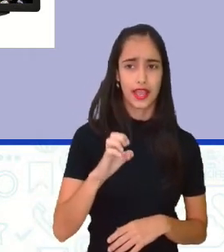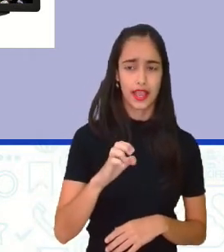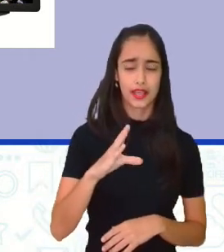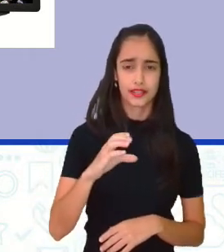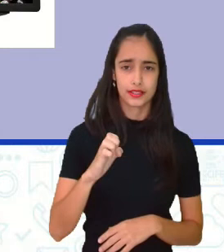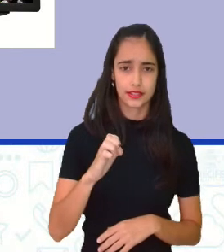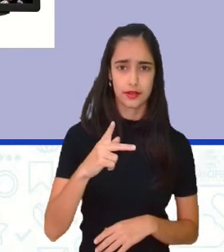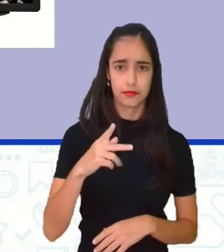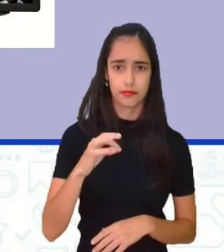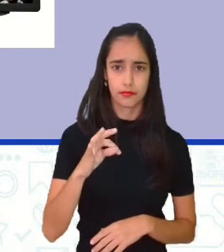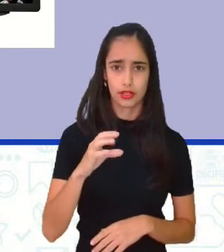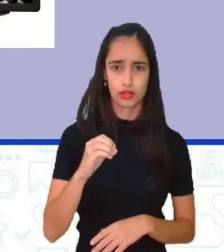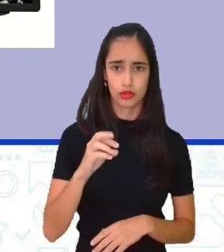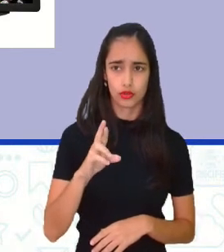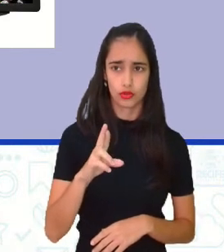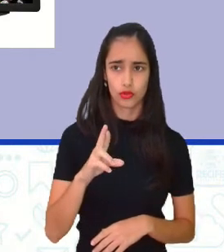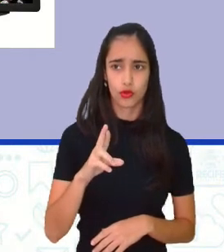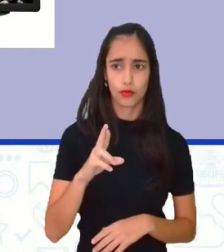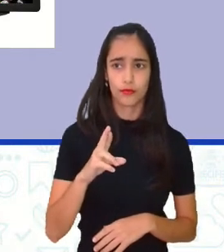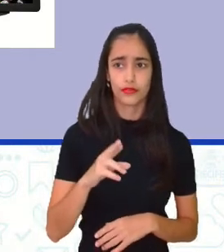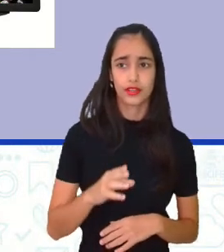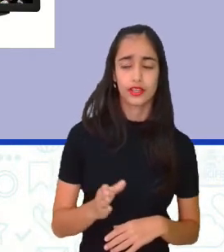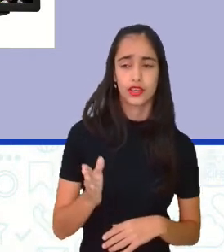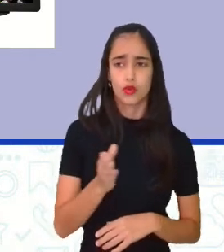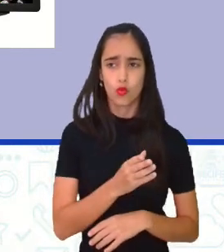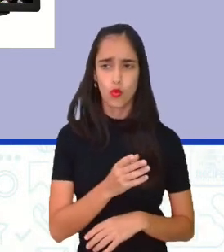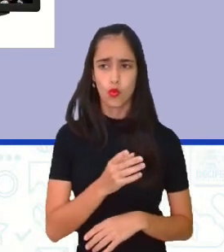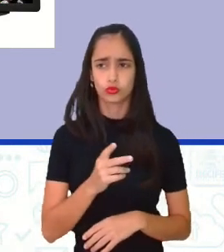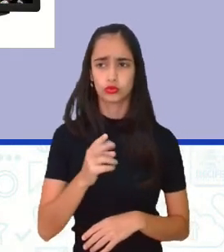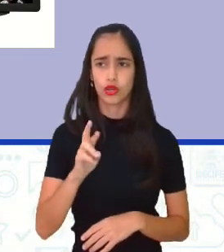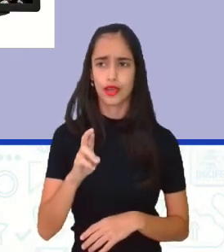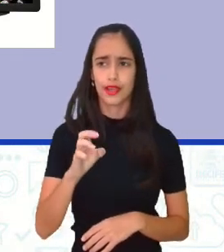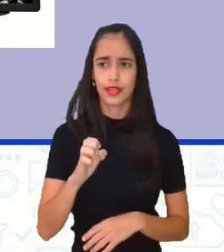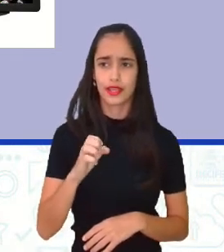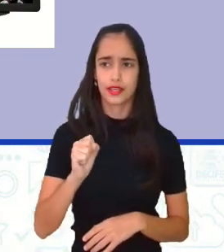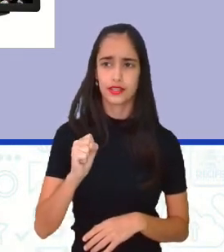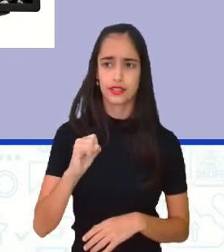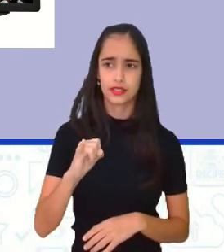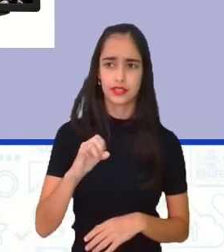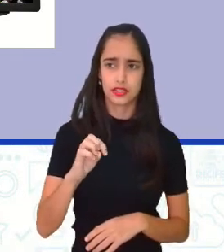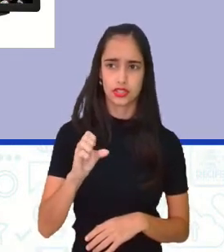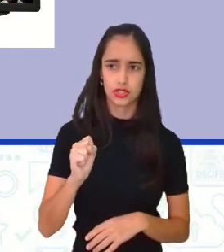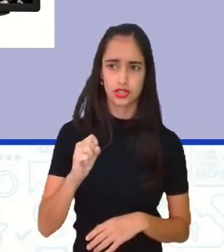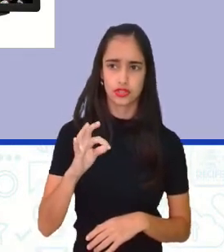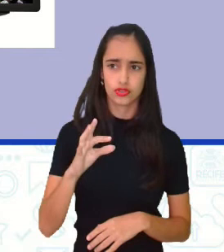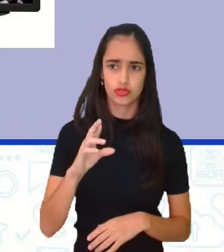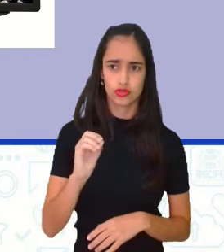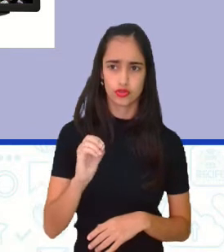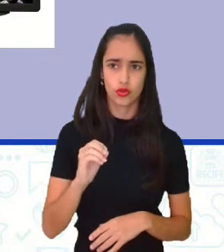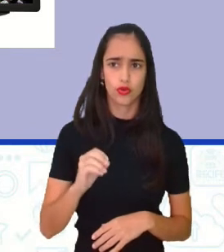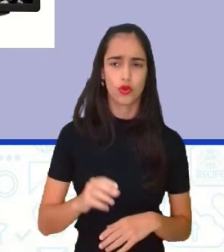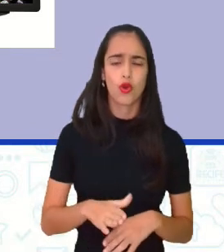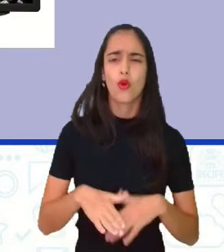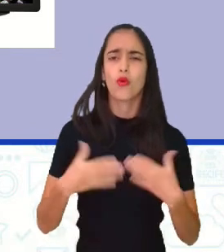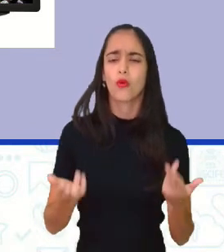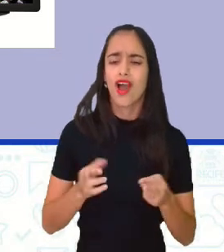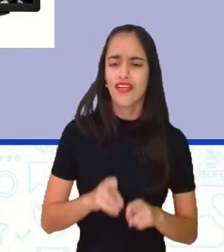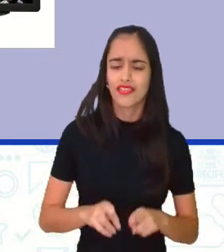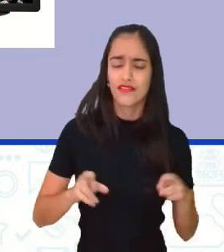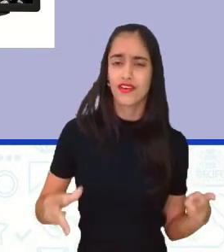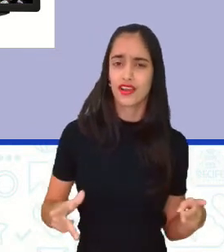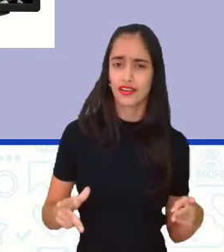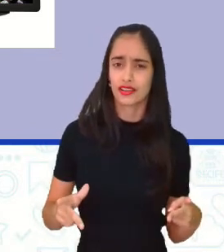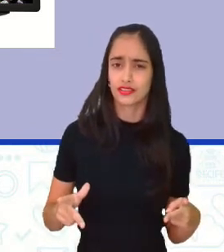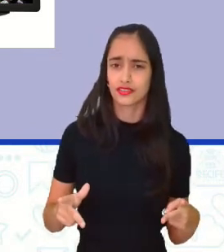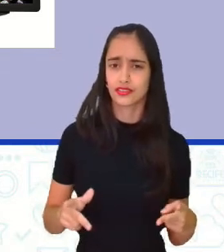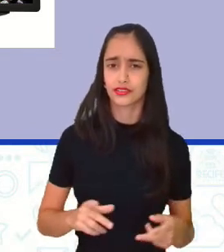calor, diferente do receptor. O receptor, aquele que recebe aquela carga elétrica, aquela corrente elétrica no circuito, ele vai transformar